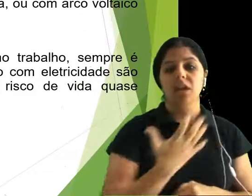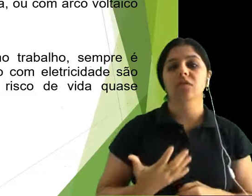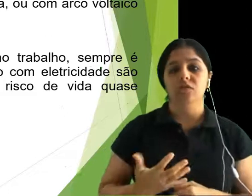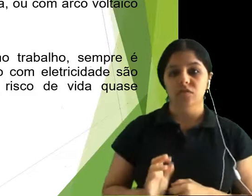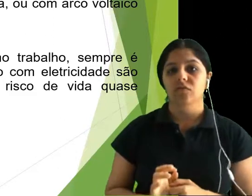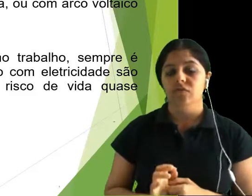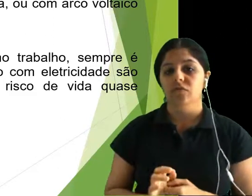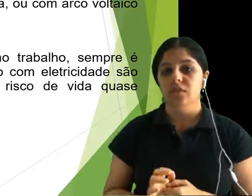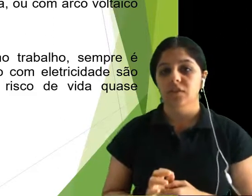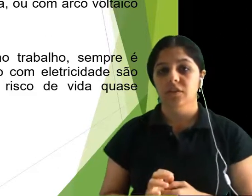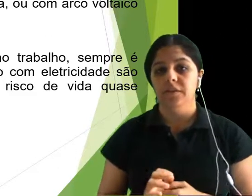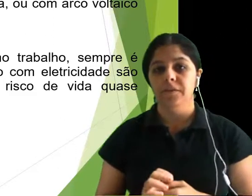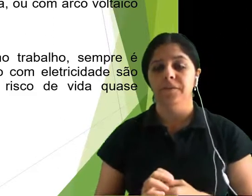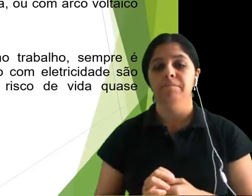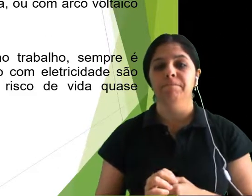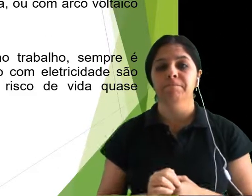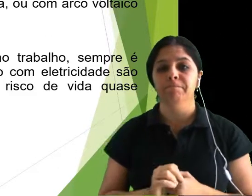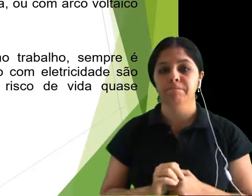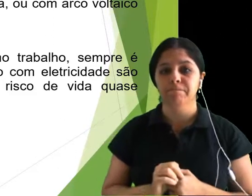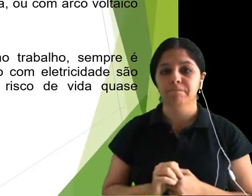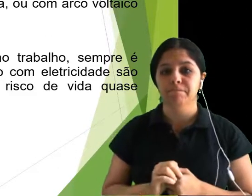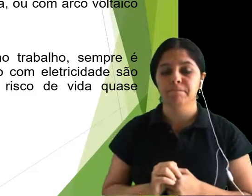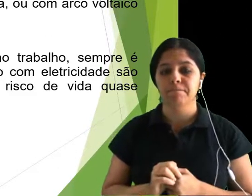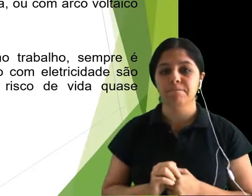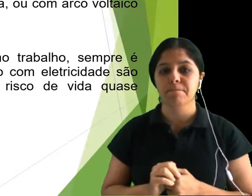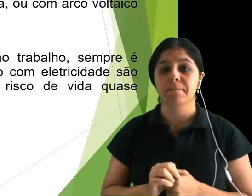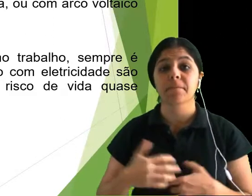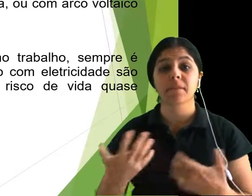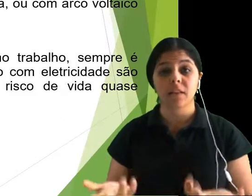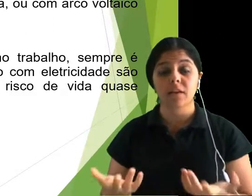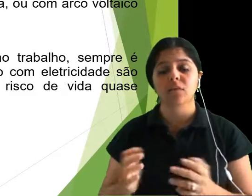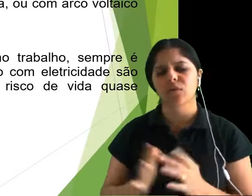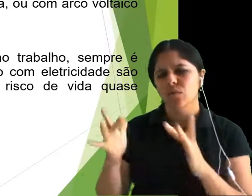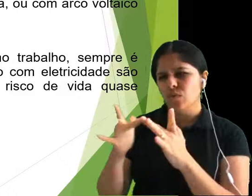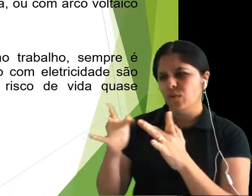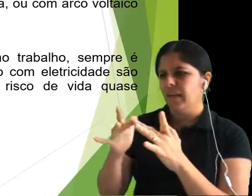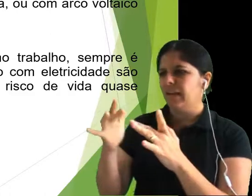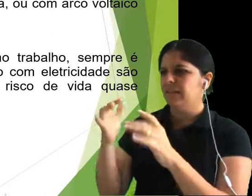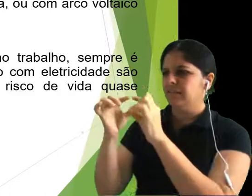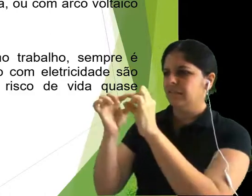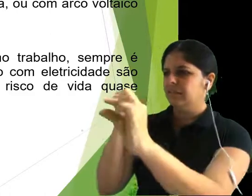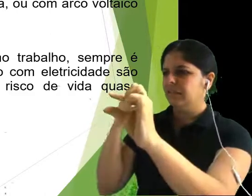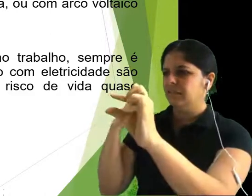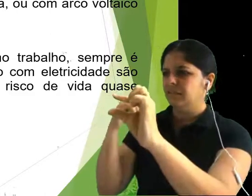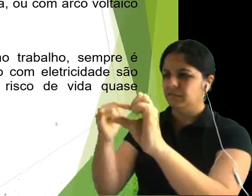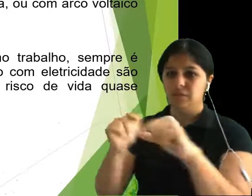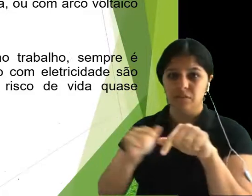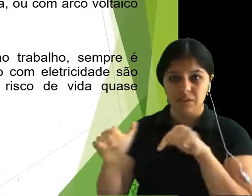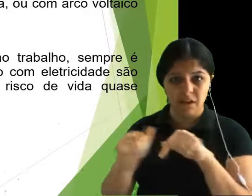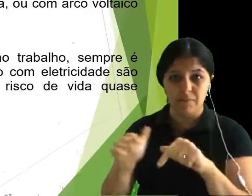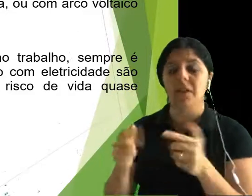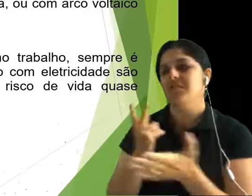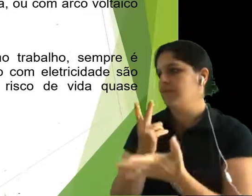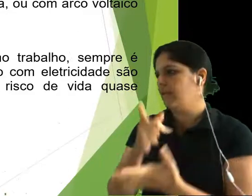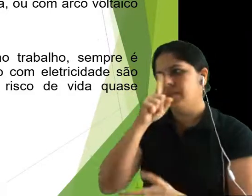arco voltaico, né, que é o arco elétrico ou o circuito mesmo. O contato com a corrente elétrica no trabalho